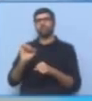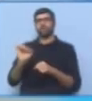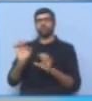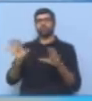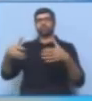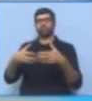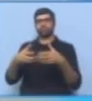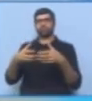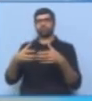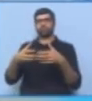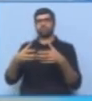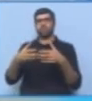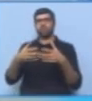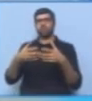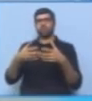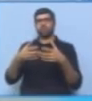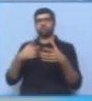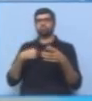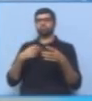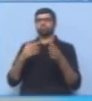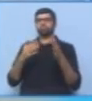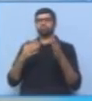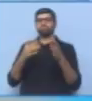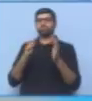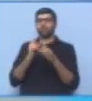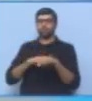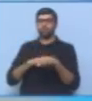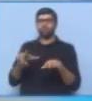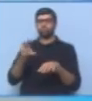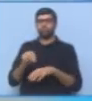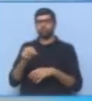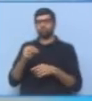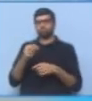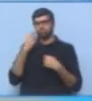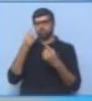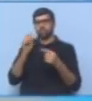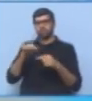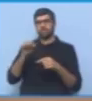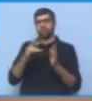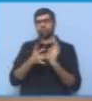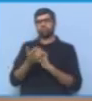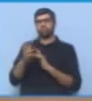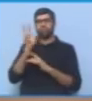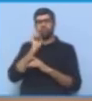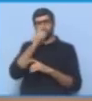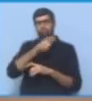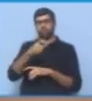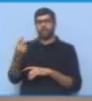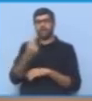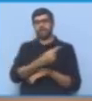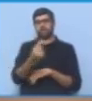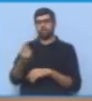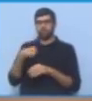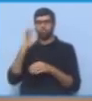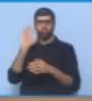comunidade, sugere também um tempo novo. Aponta para um tempo novo. Exatamente, porque depois Jesus, quando ouve cada pessoa, e o processo da escuta é